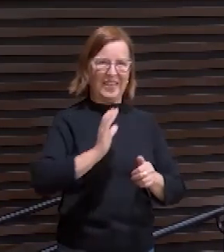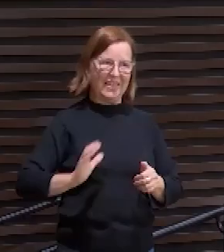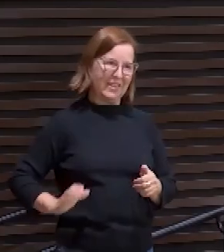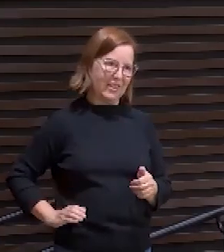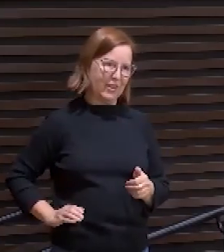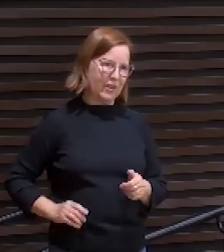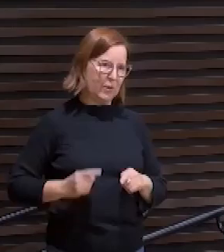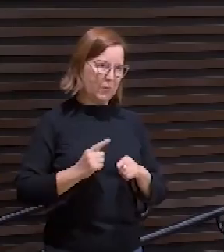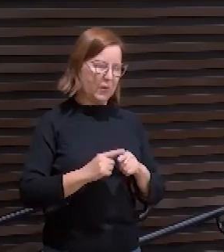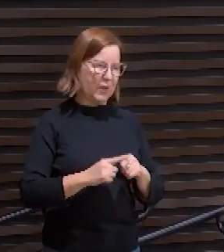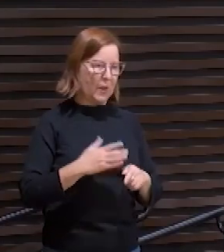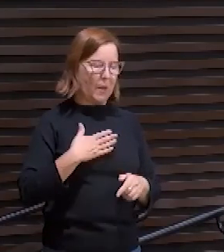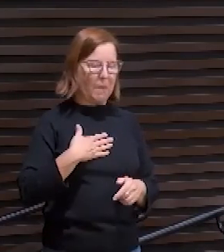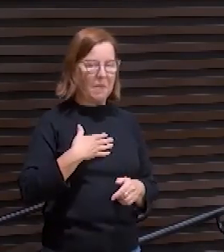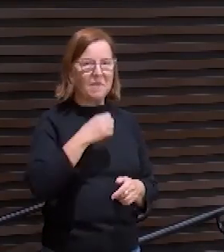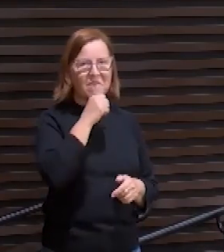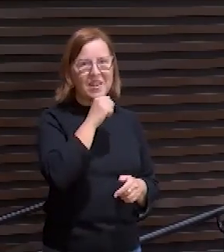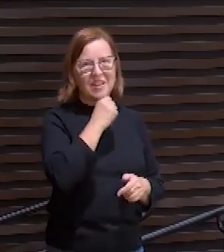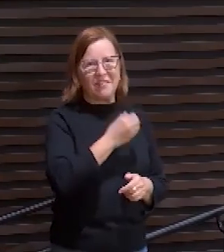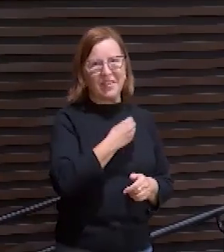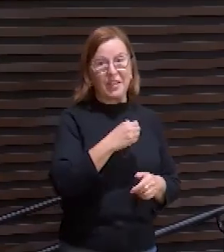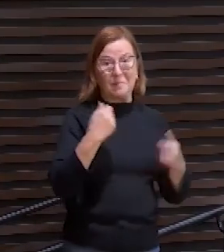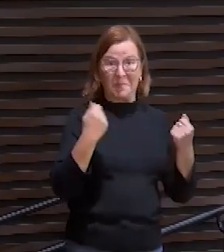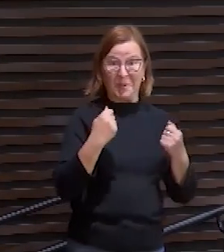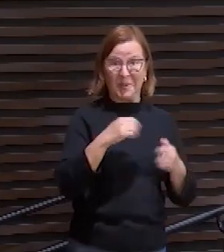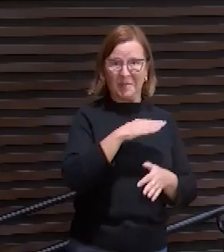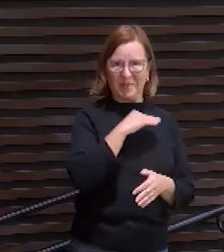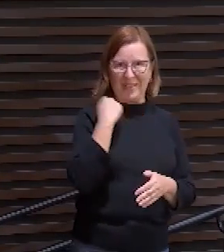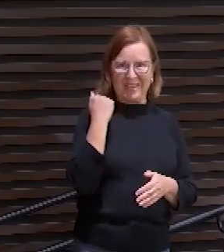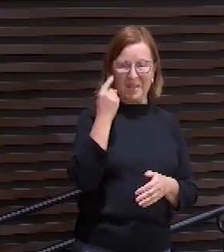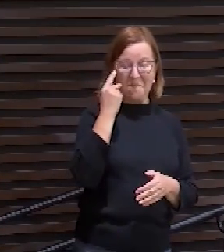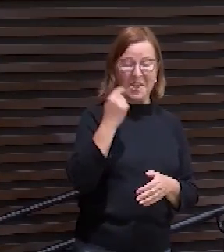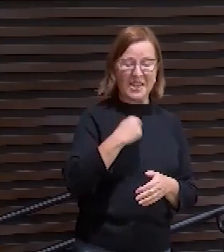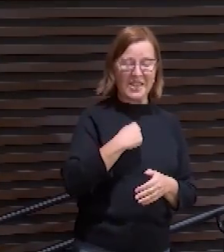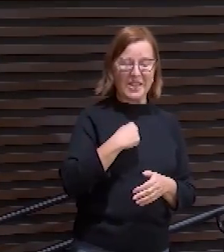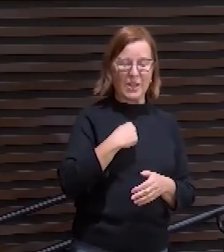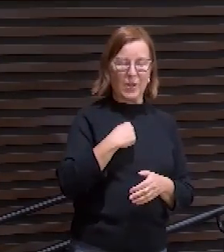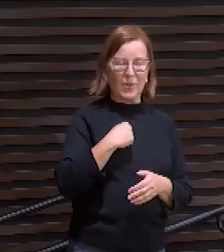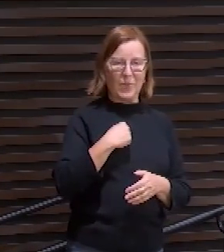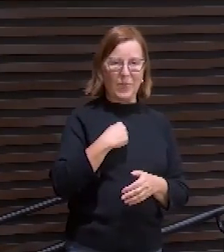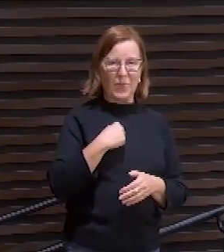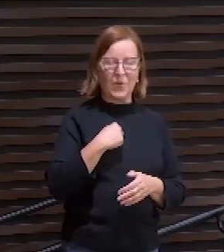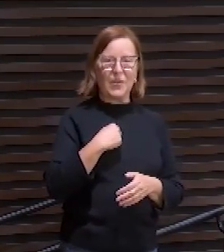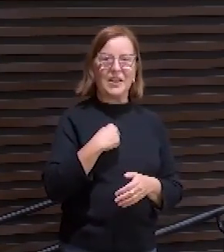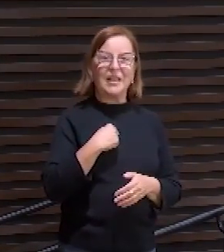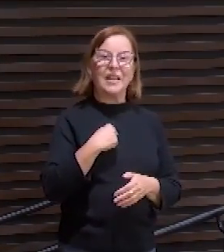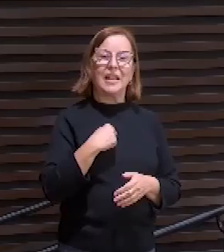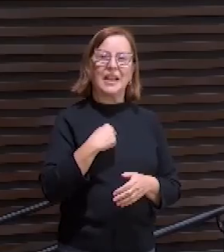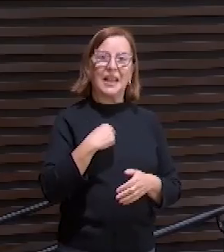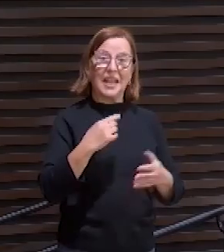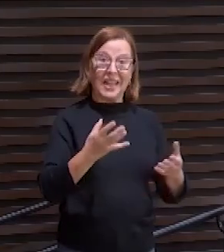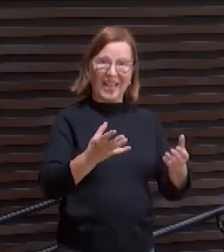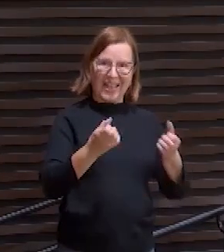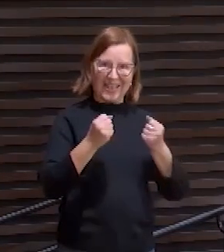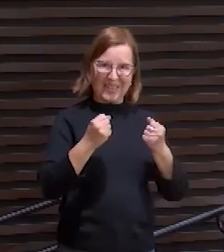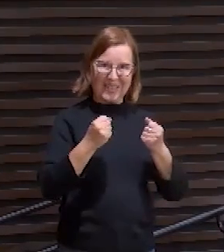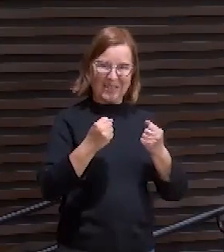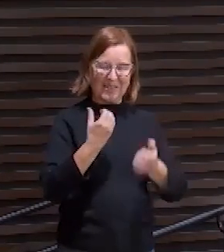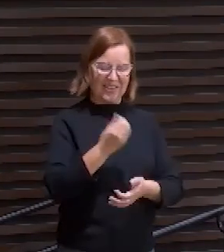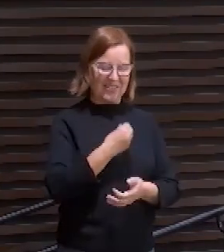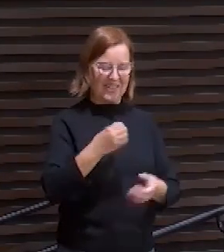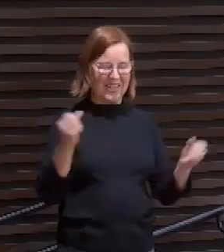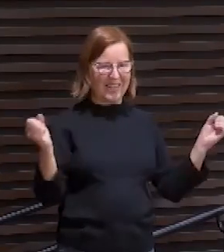o meu velho homem precisa morrer para que eu possa receber a vida nova